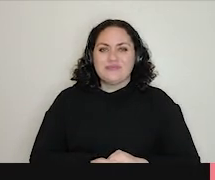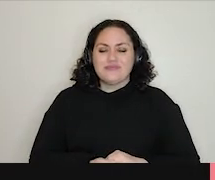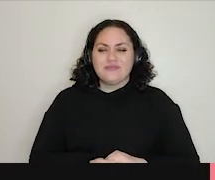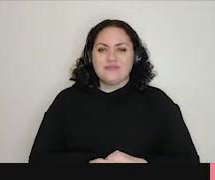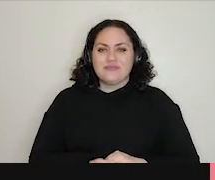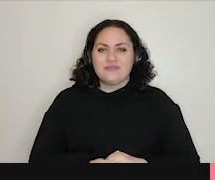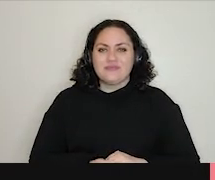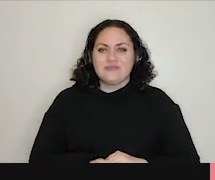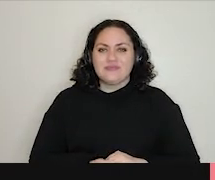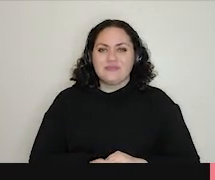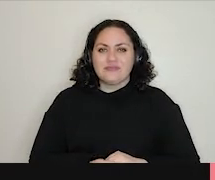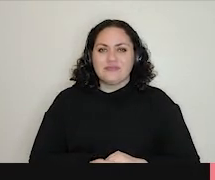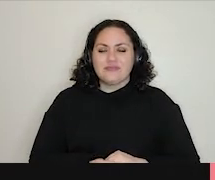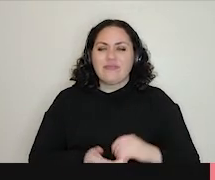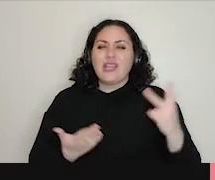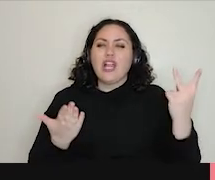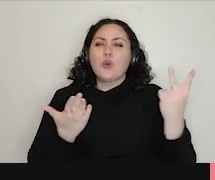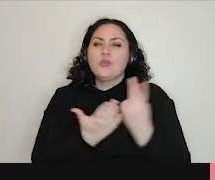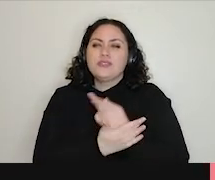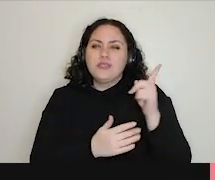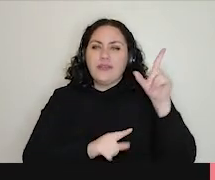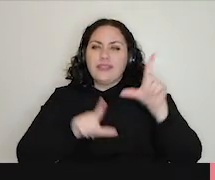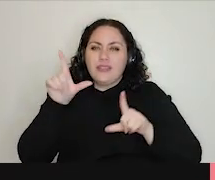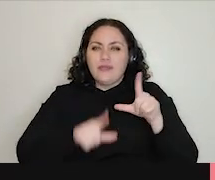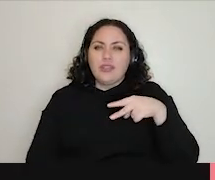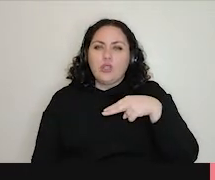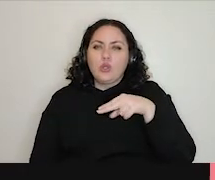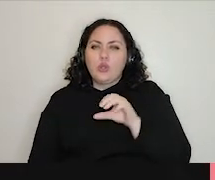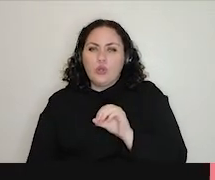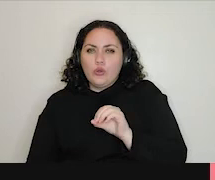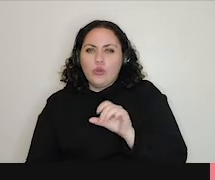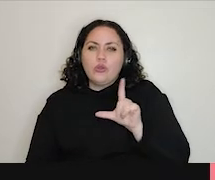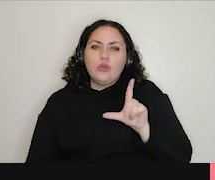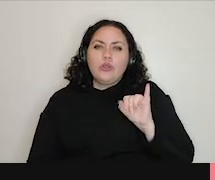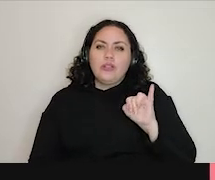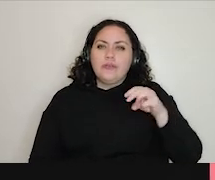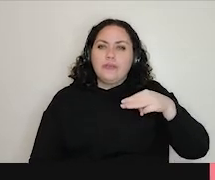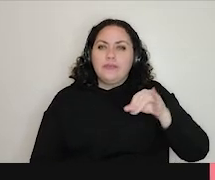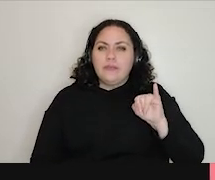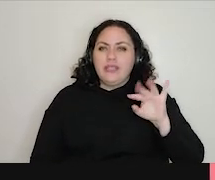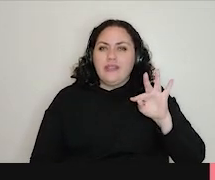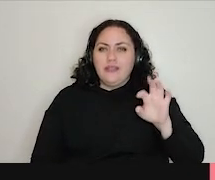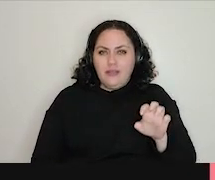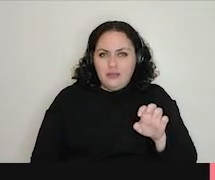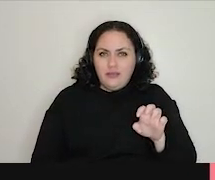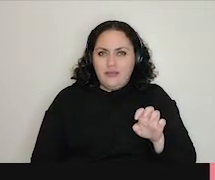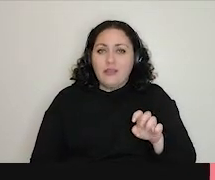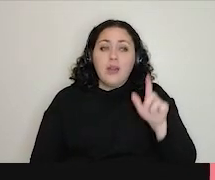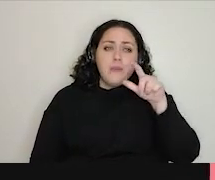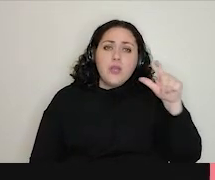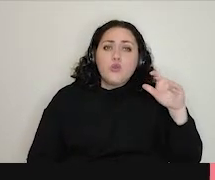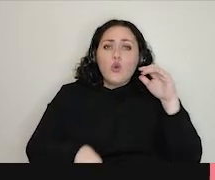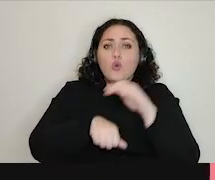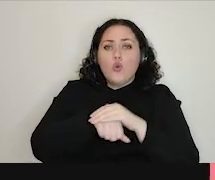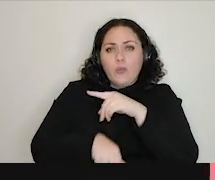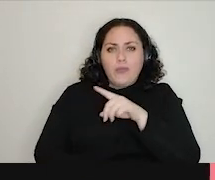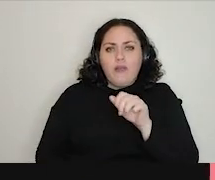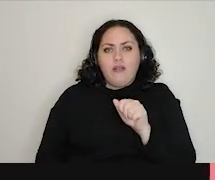Aconteceu no Limite, né, com a Ariadna, onde estavam culpabilizando ela por ter ido para a